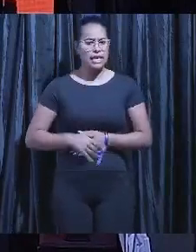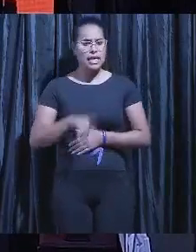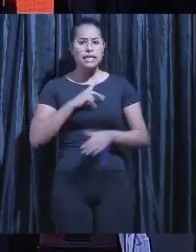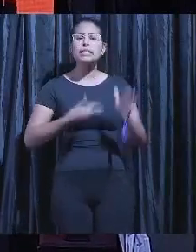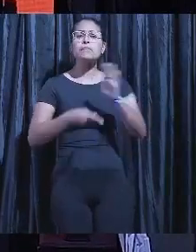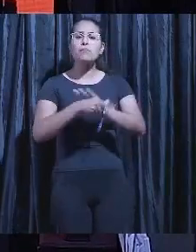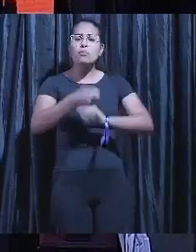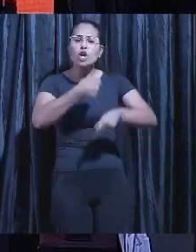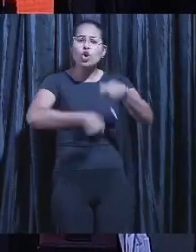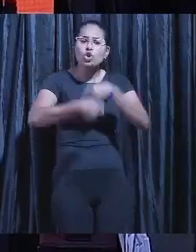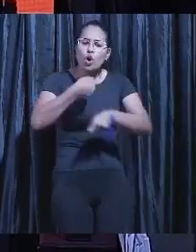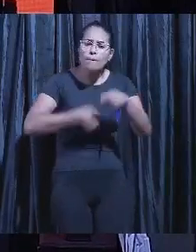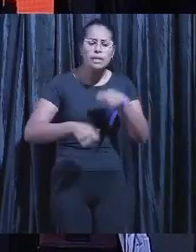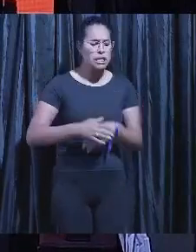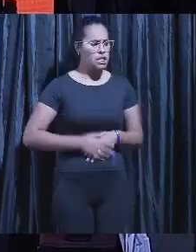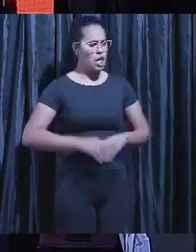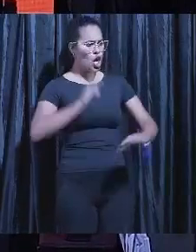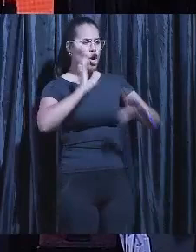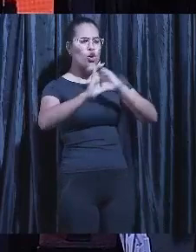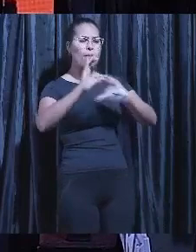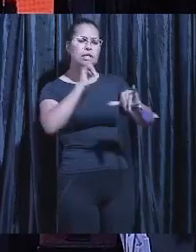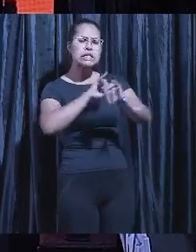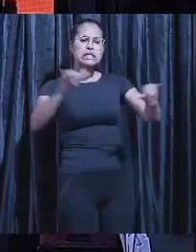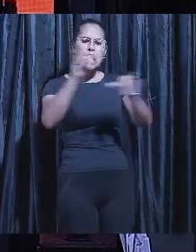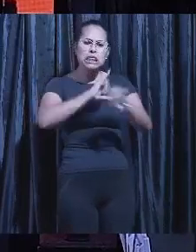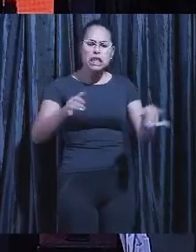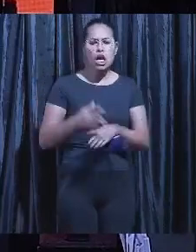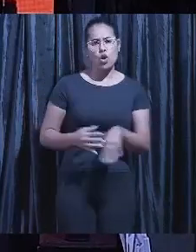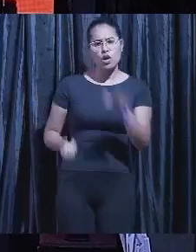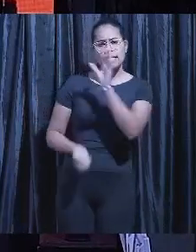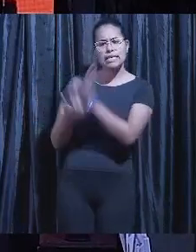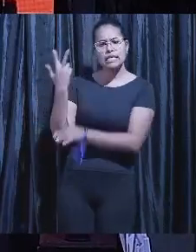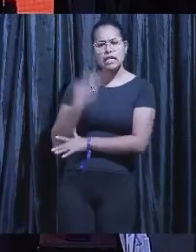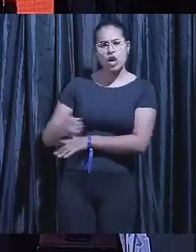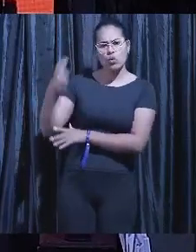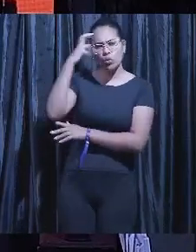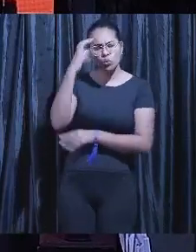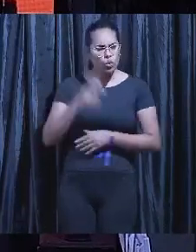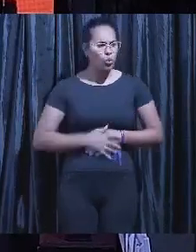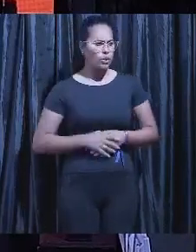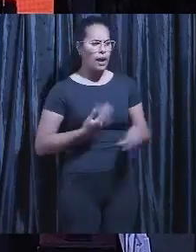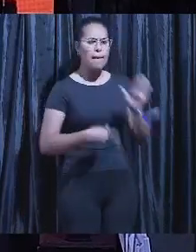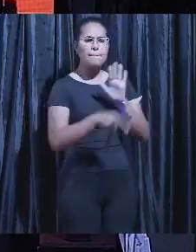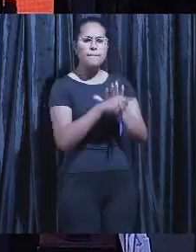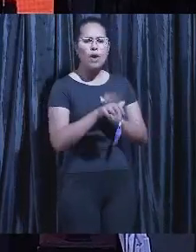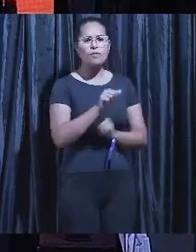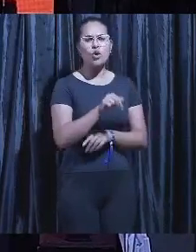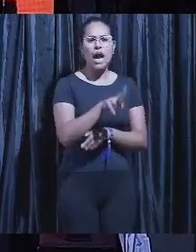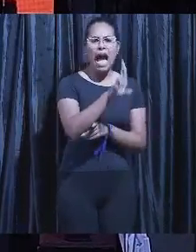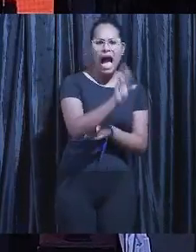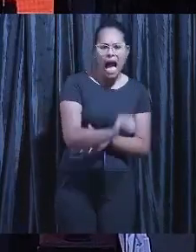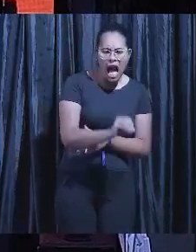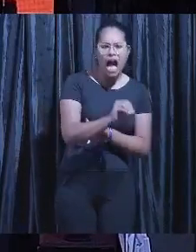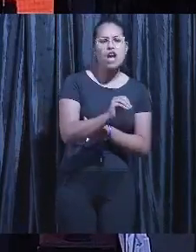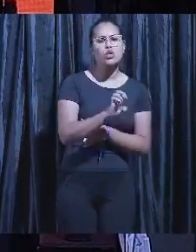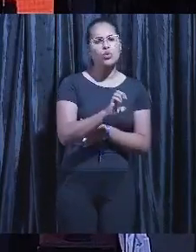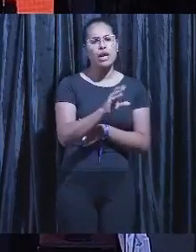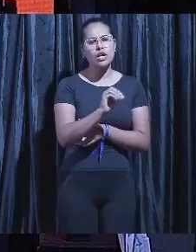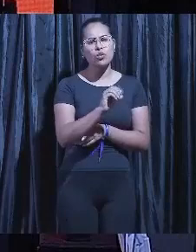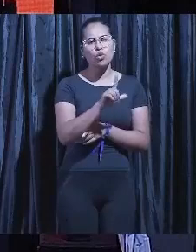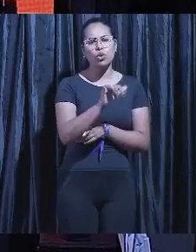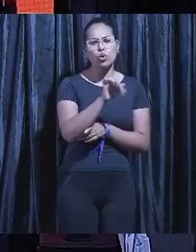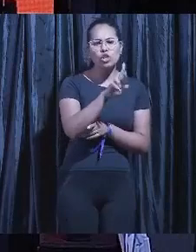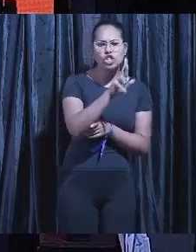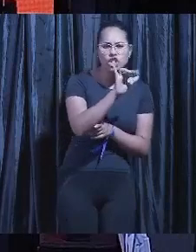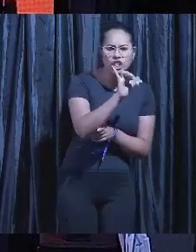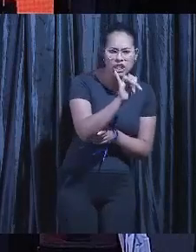economia, que faz comunicação, que produz cultura, que pensa agroecologia, que planta, né? Que está pensando em soluções